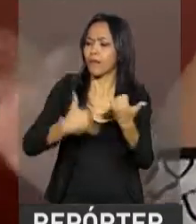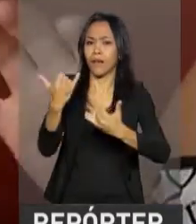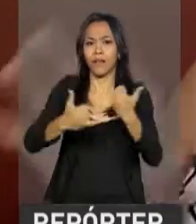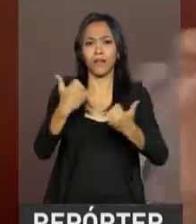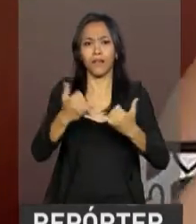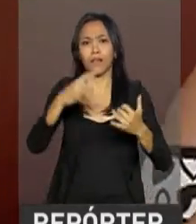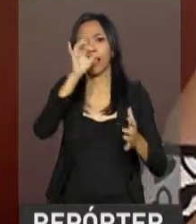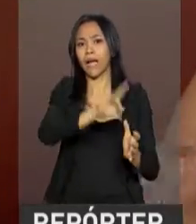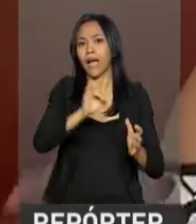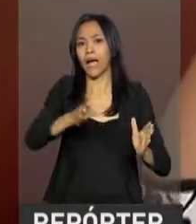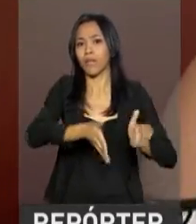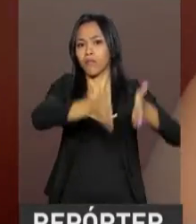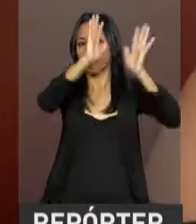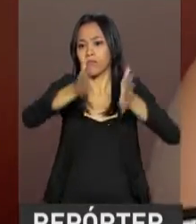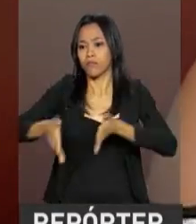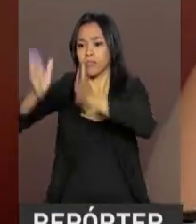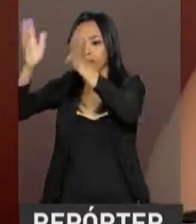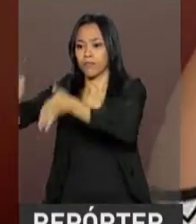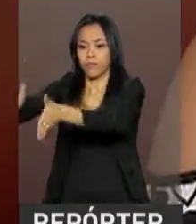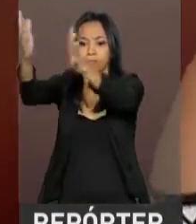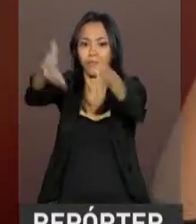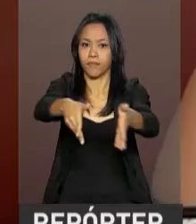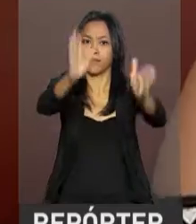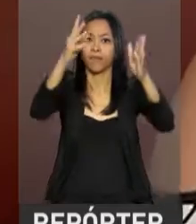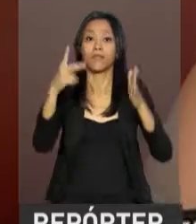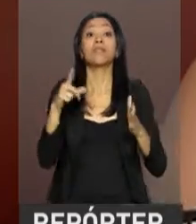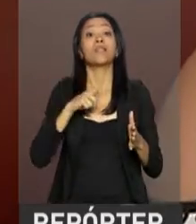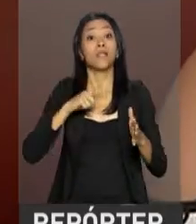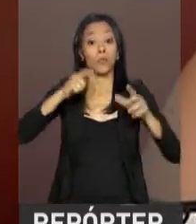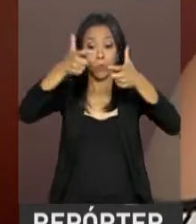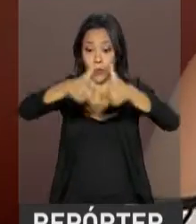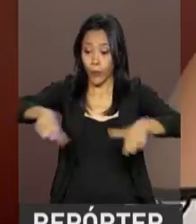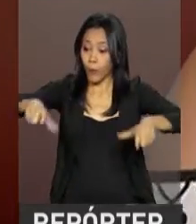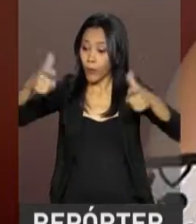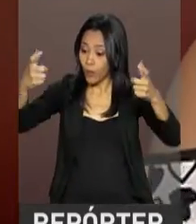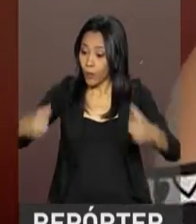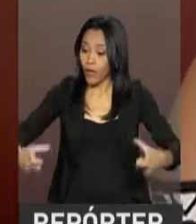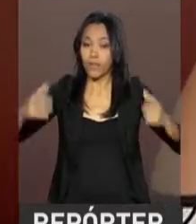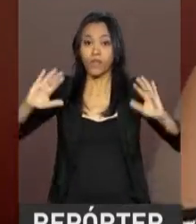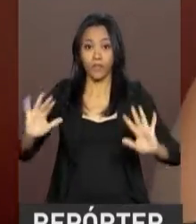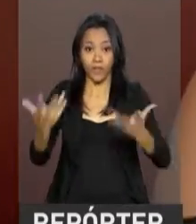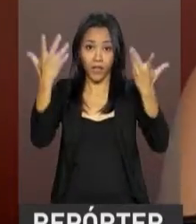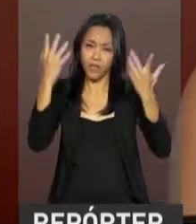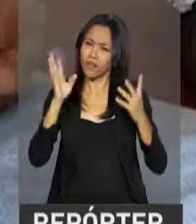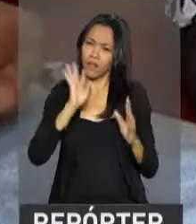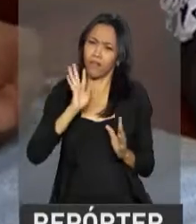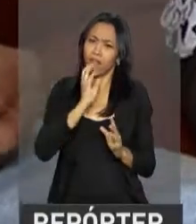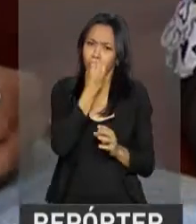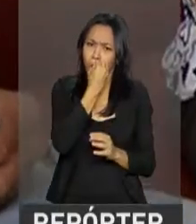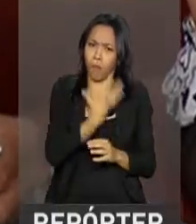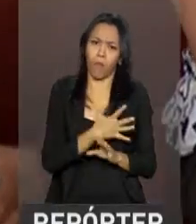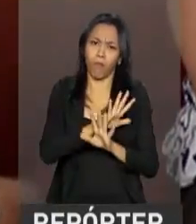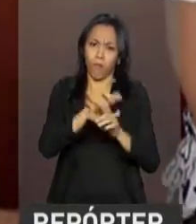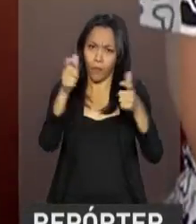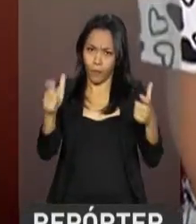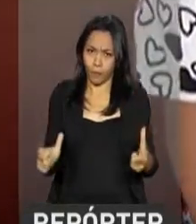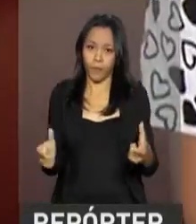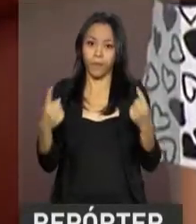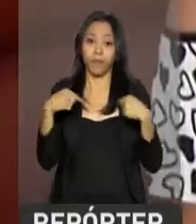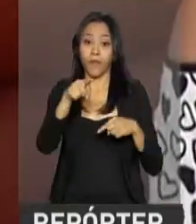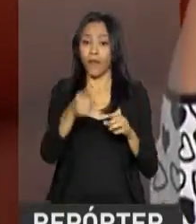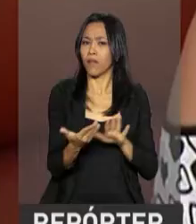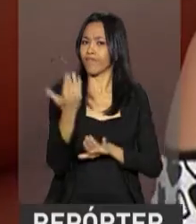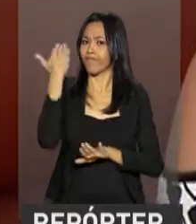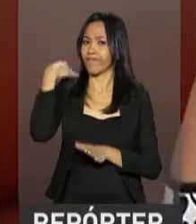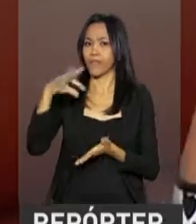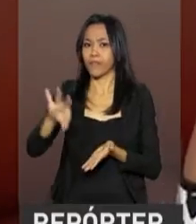bloco cada condomínio tem o seu o salão de festa então lugar sim super bacana desde que se inscreveram no minha casa minha